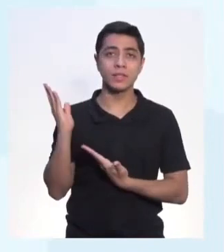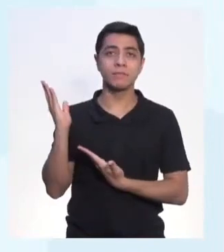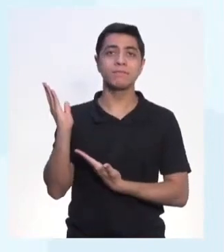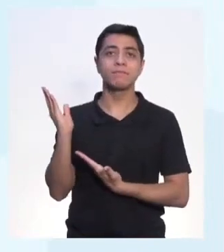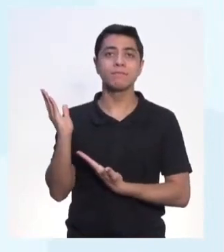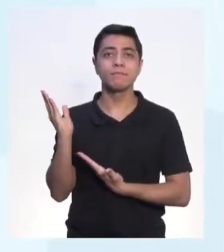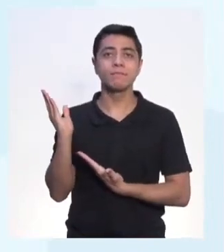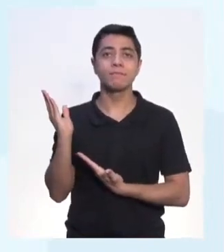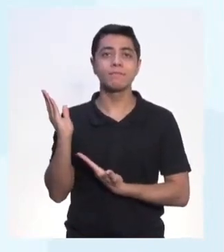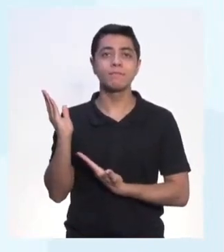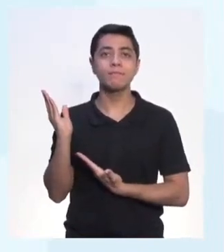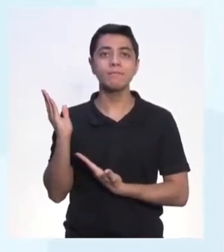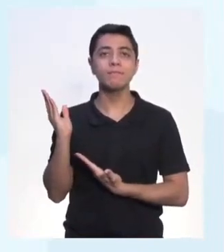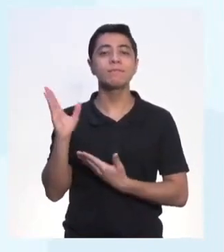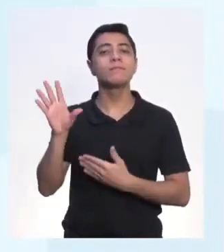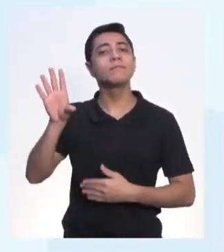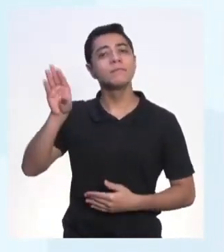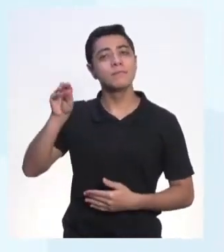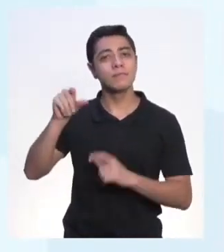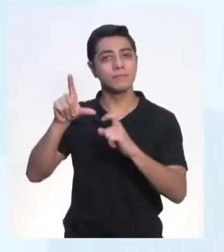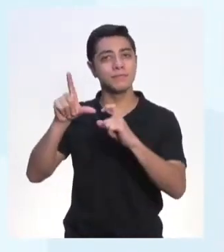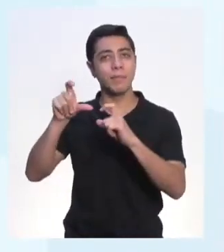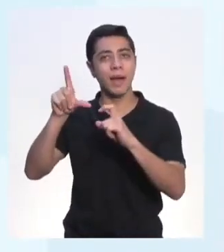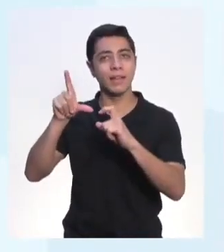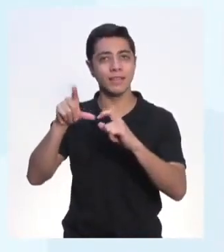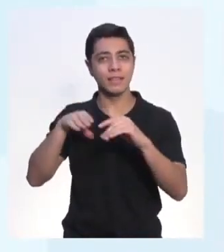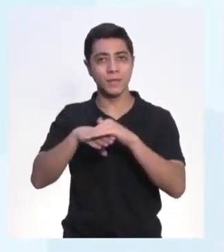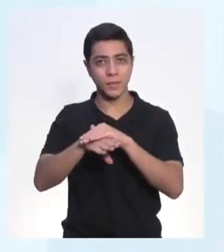tela. Tira um print, pessoal.